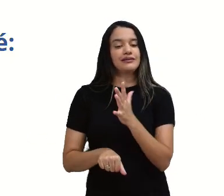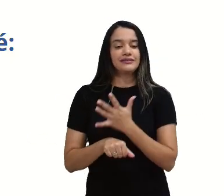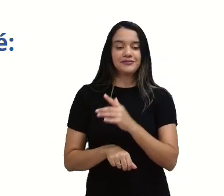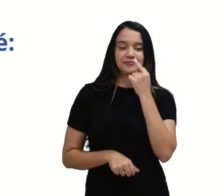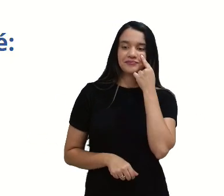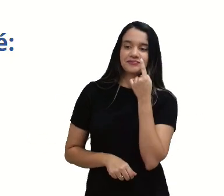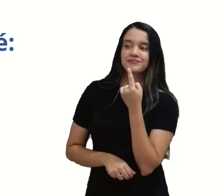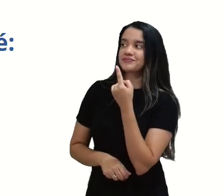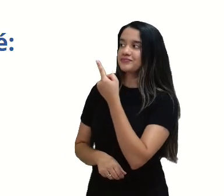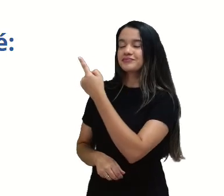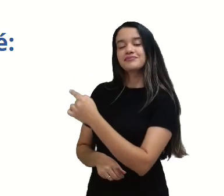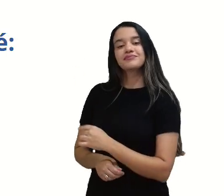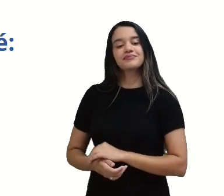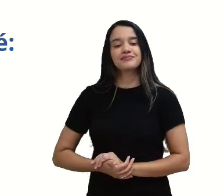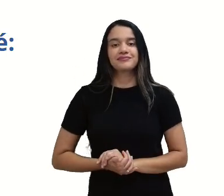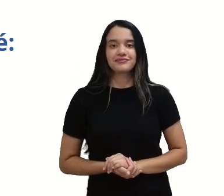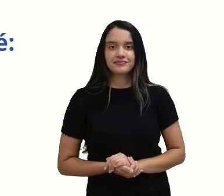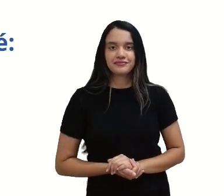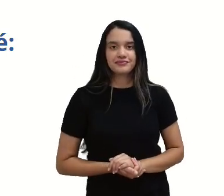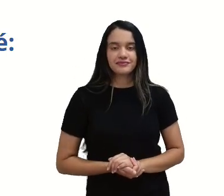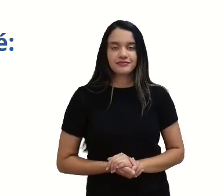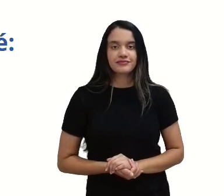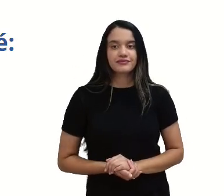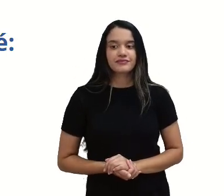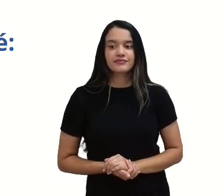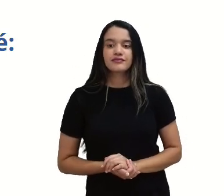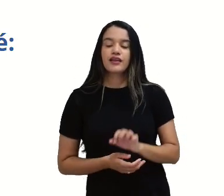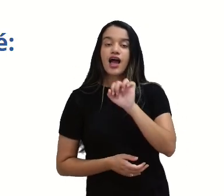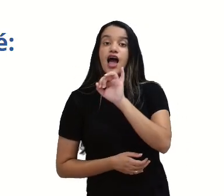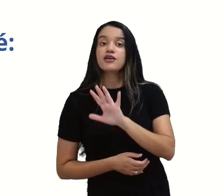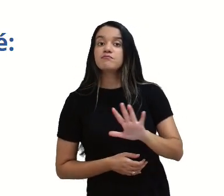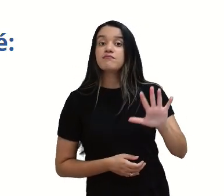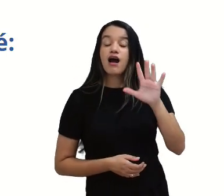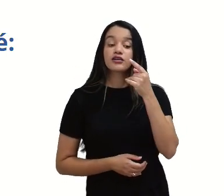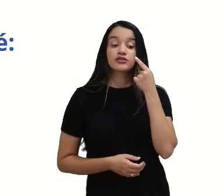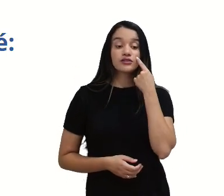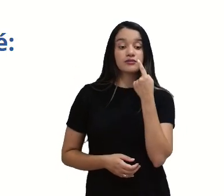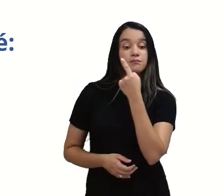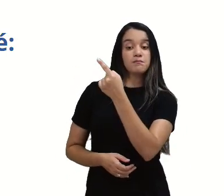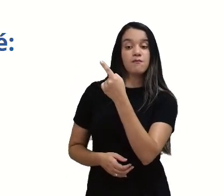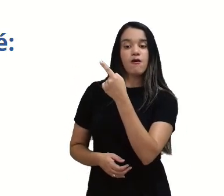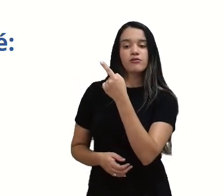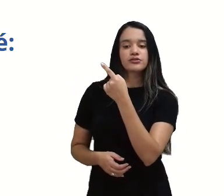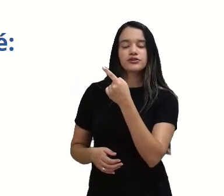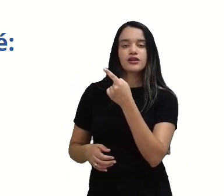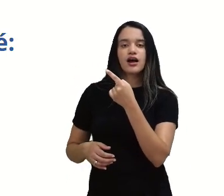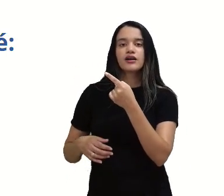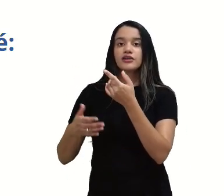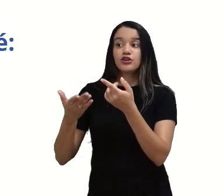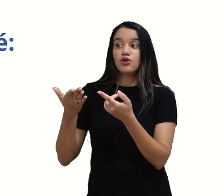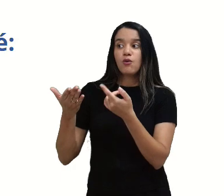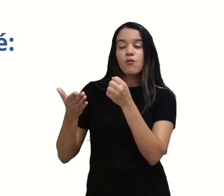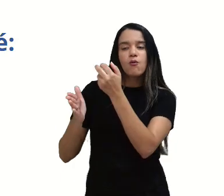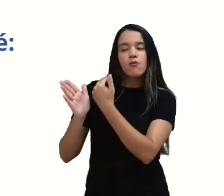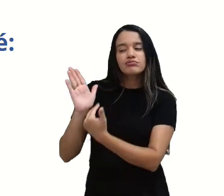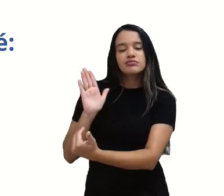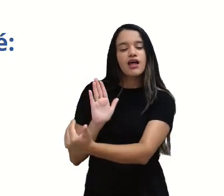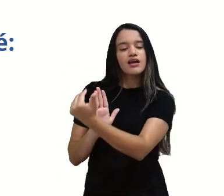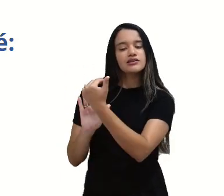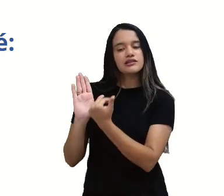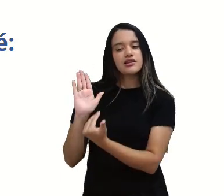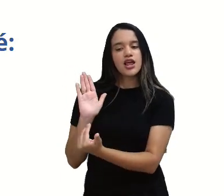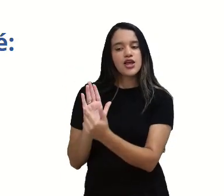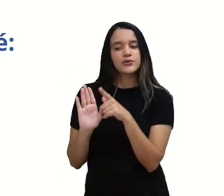observe essa questão aí. Ela diz o seguinte: a figura abaixo mostra uma roldana na qual em cada um dos pratos há um peso de